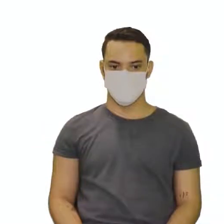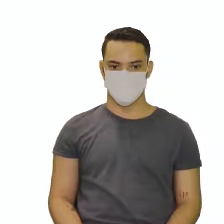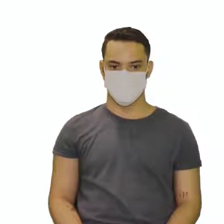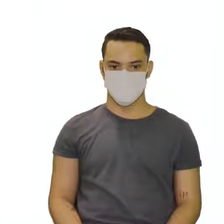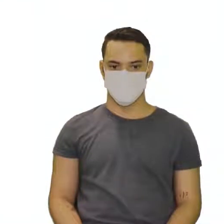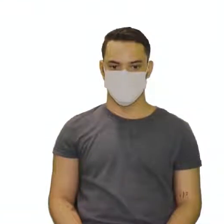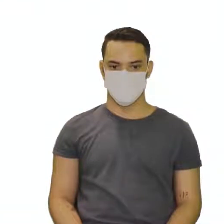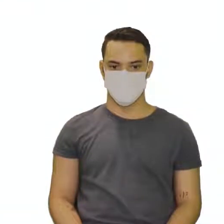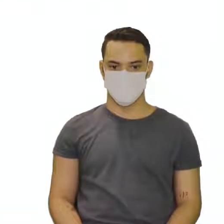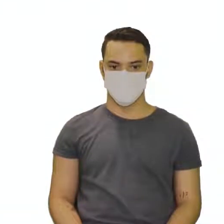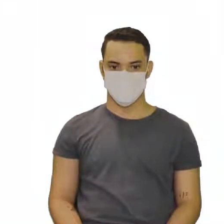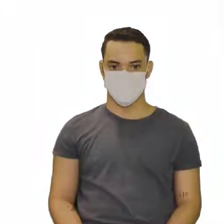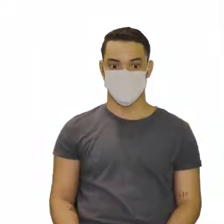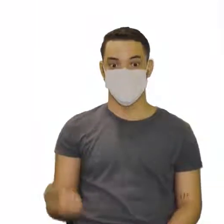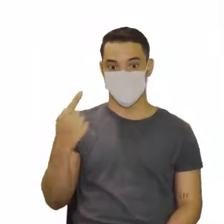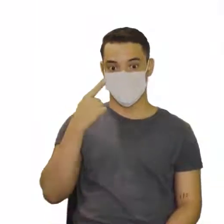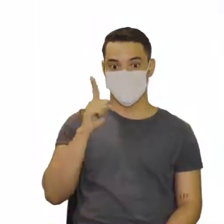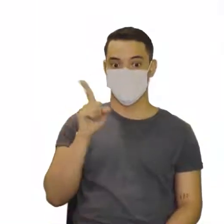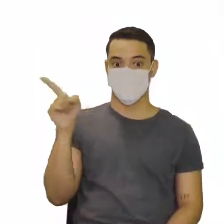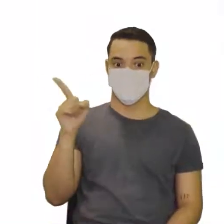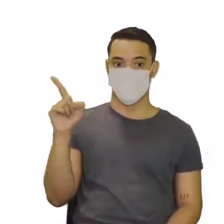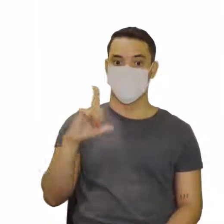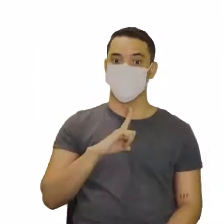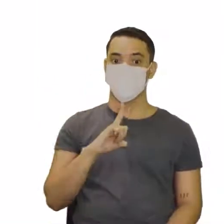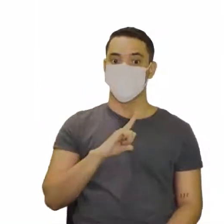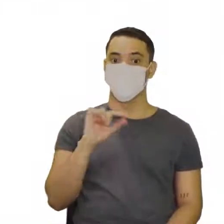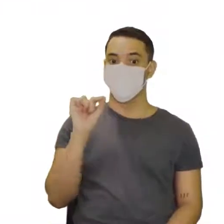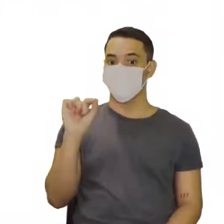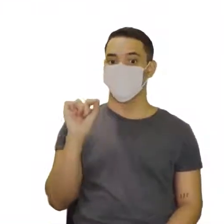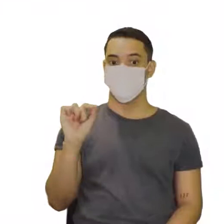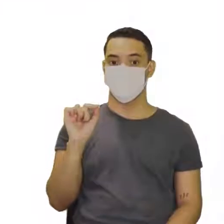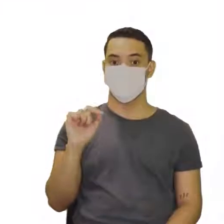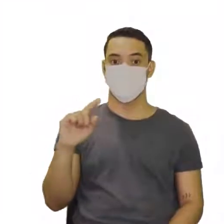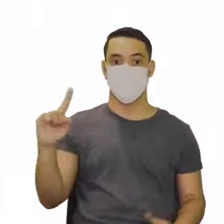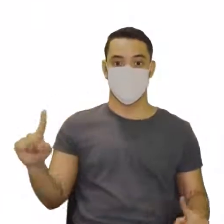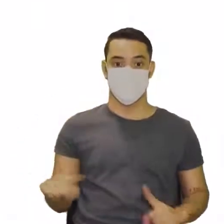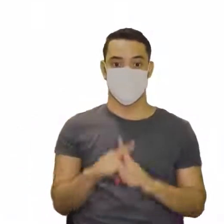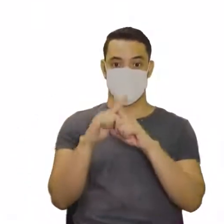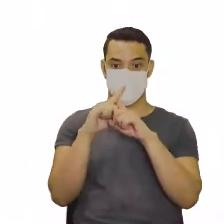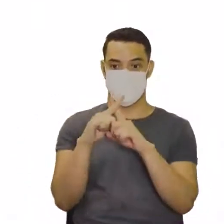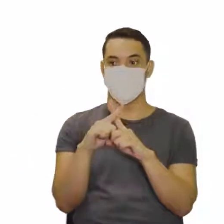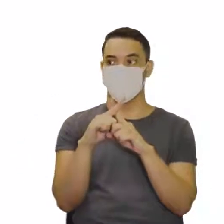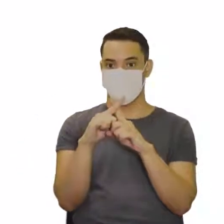Olha aí. Nós vamos ter aqui, ó, multiplicado.